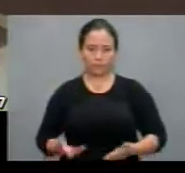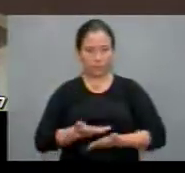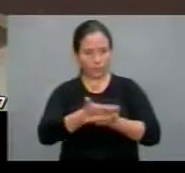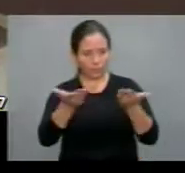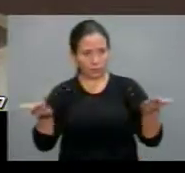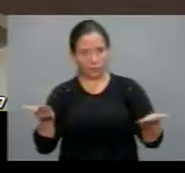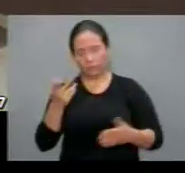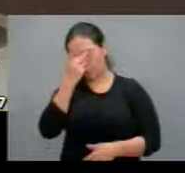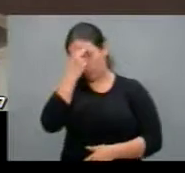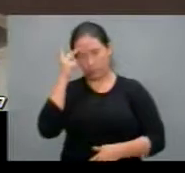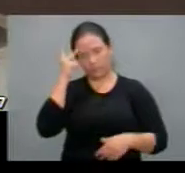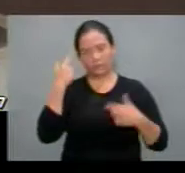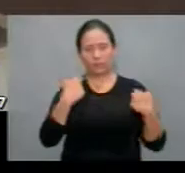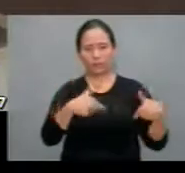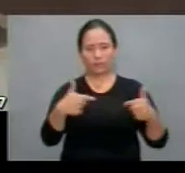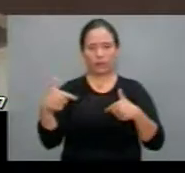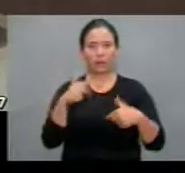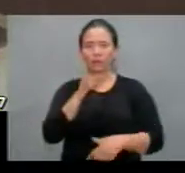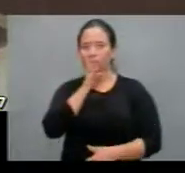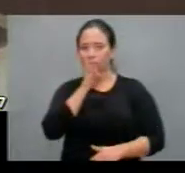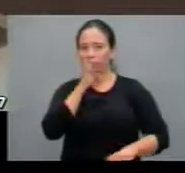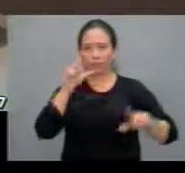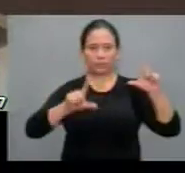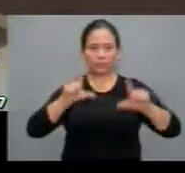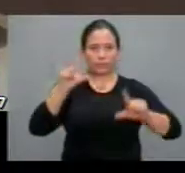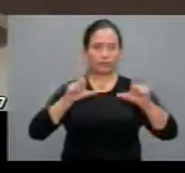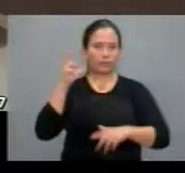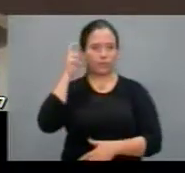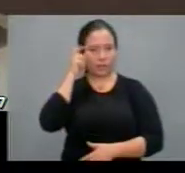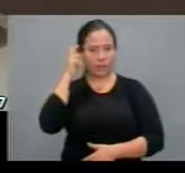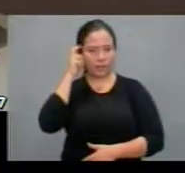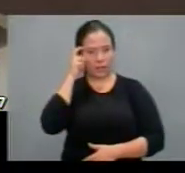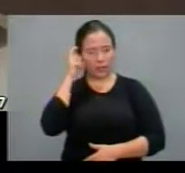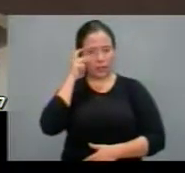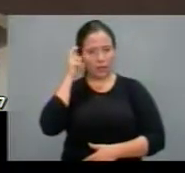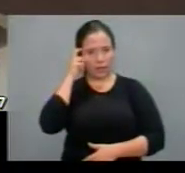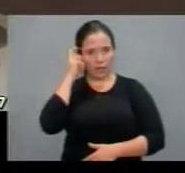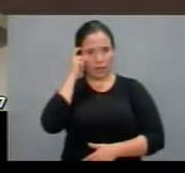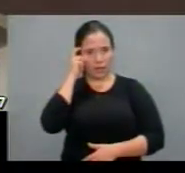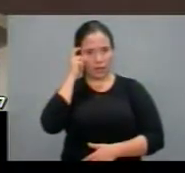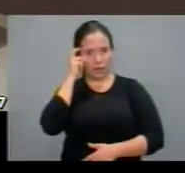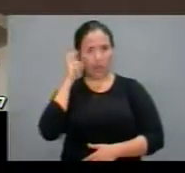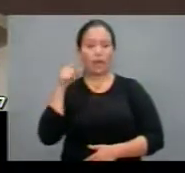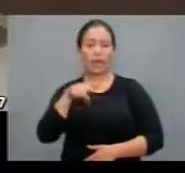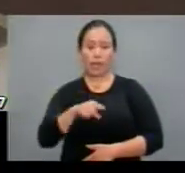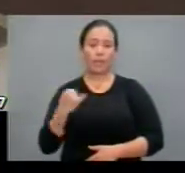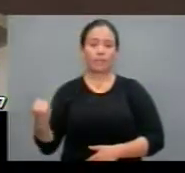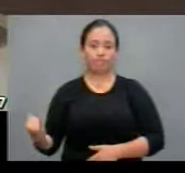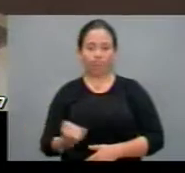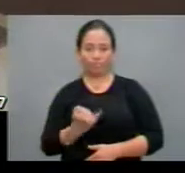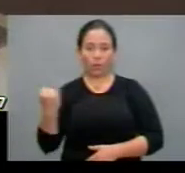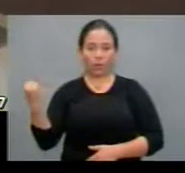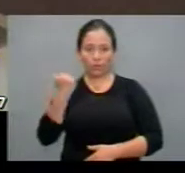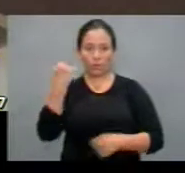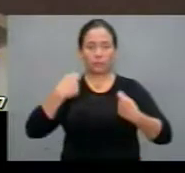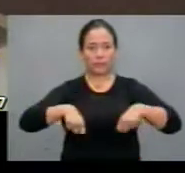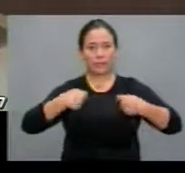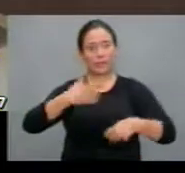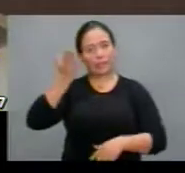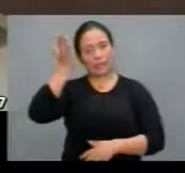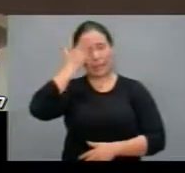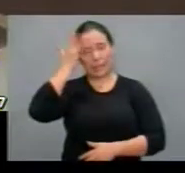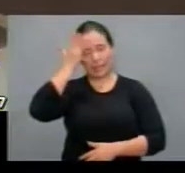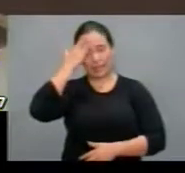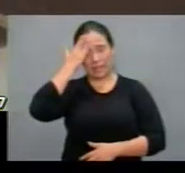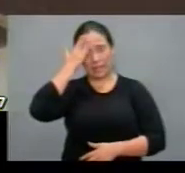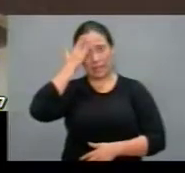os trabalhadores que estão me escutando agora, as pessoas que estão em casa nos ouvindo, é muito importante entender